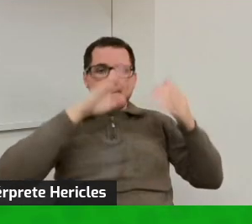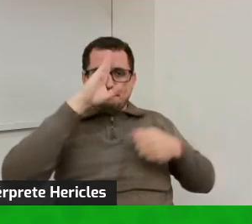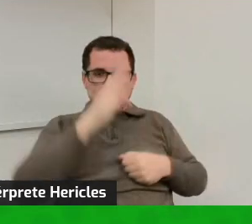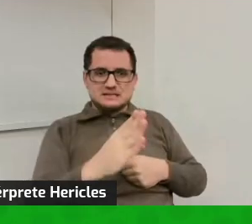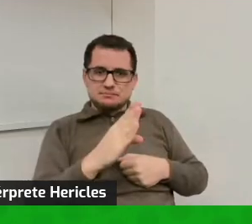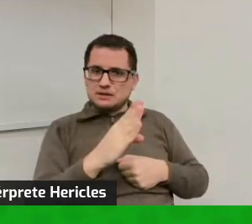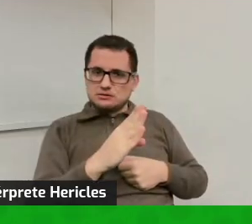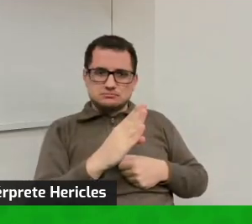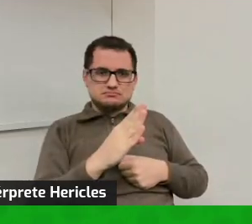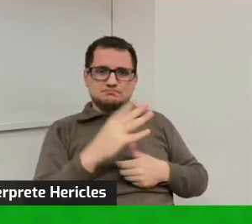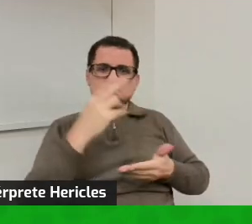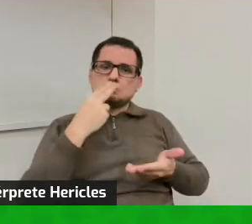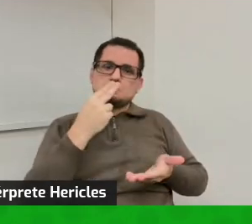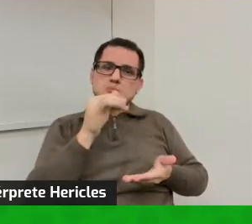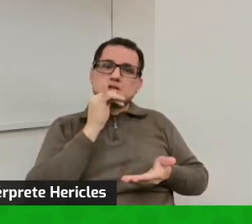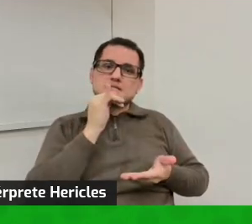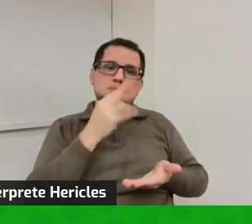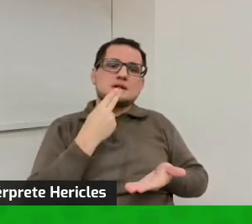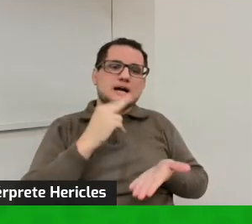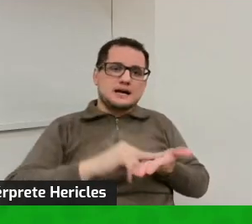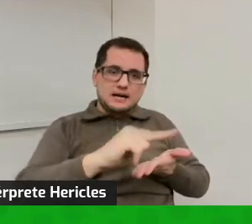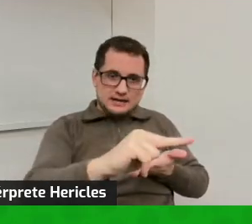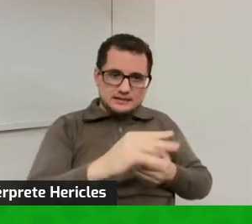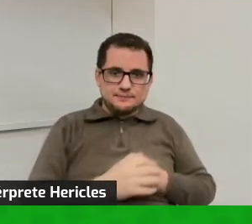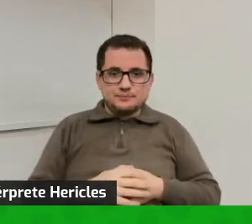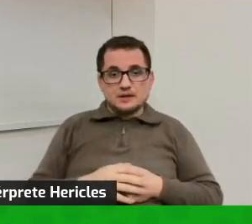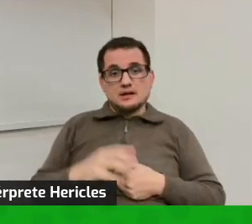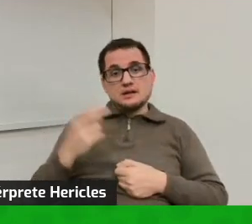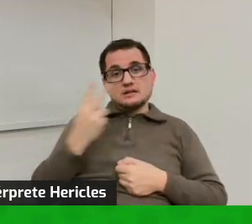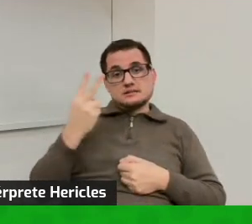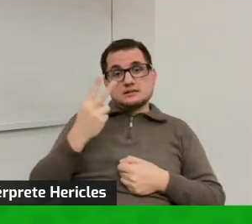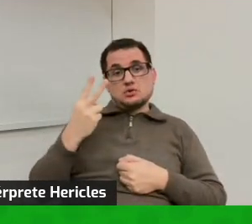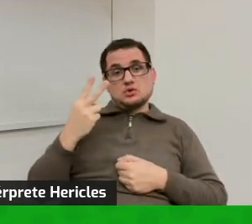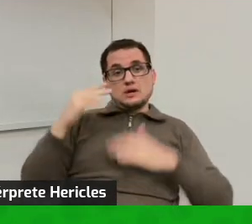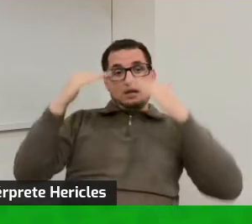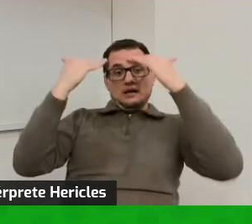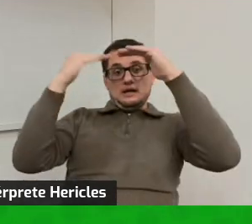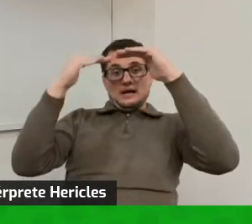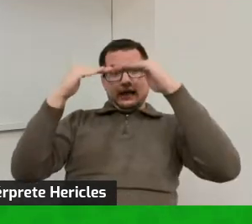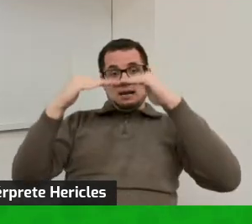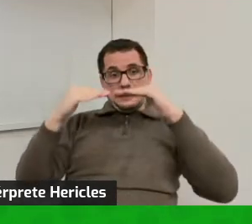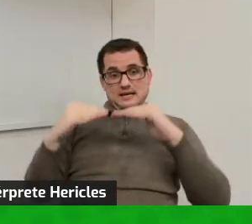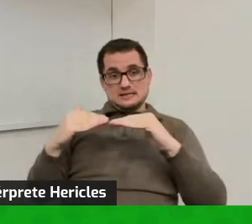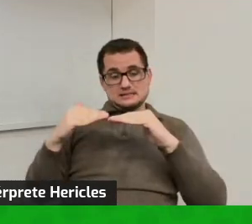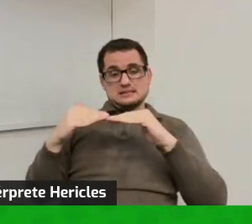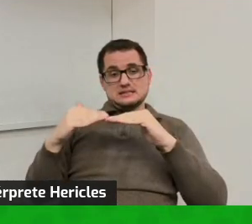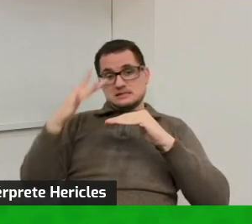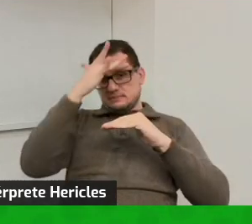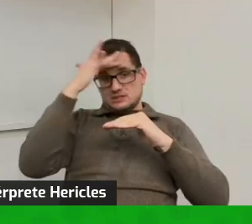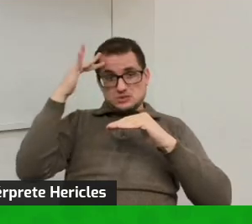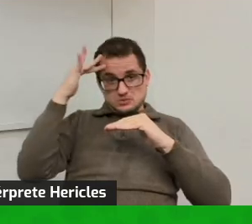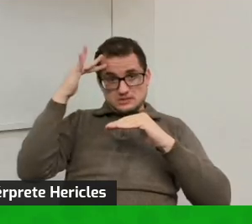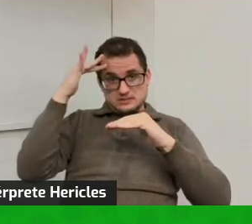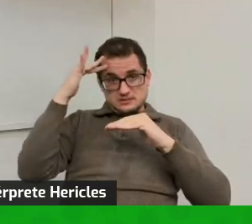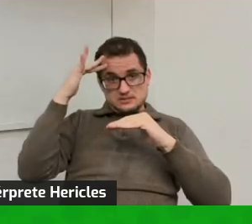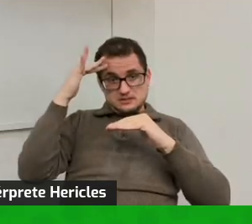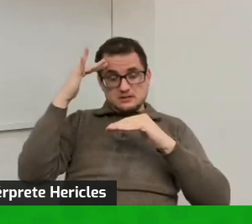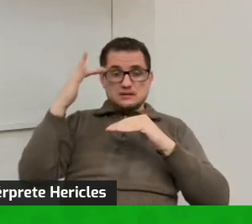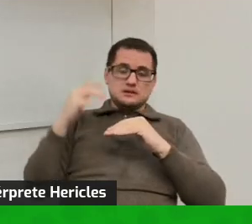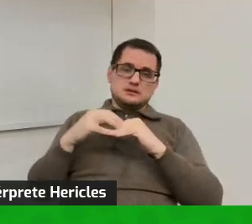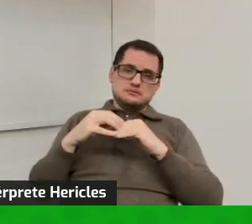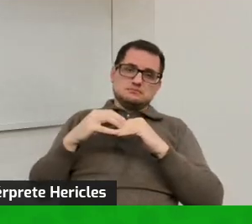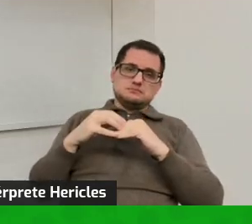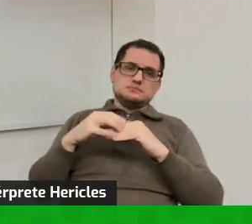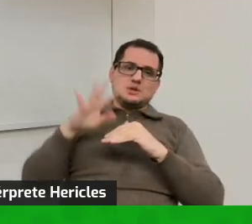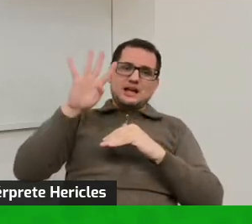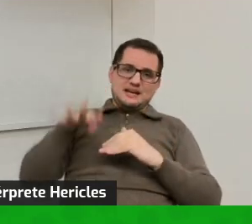mundo. A lista de destinatários, que é onde a gente vai ter uma tabela do Excel com nome, endereço e tudo mais. A gente pode criar isso tudo dentro do Word? Pode.